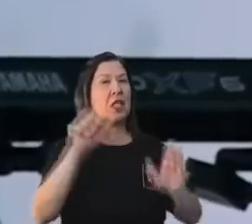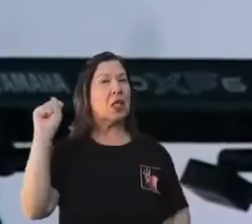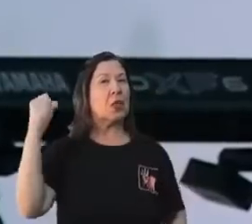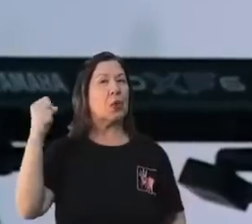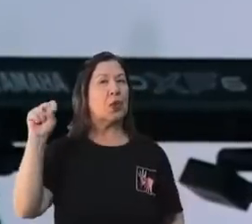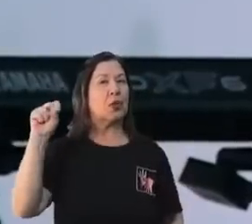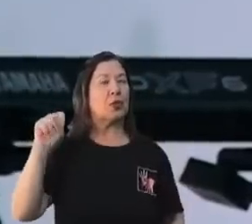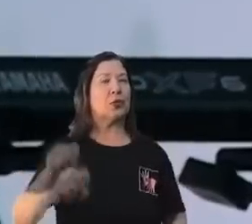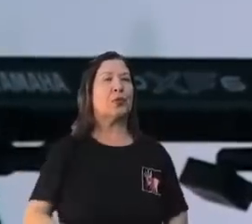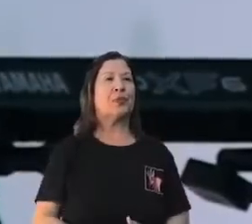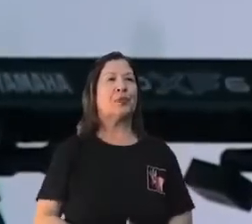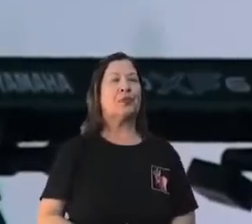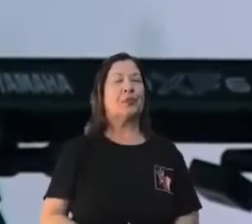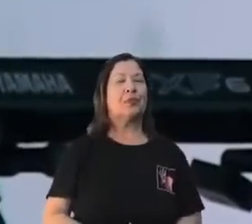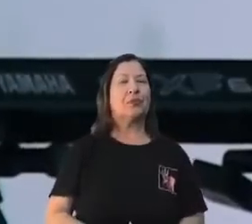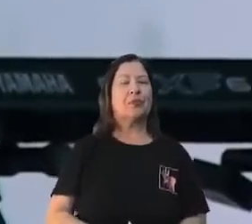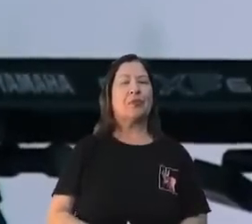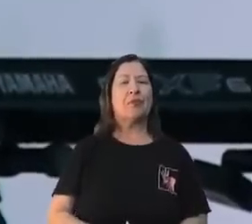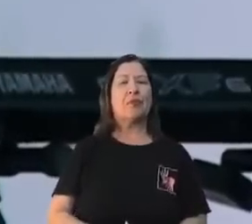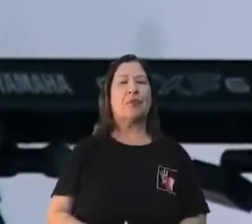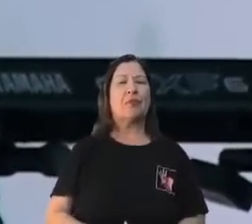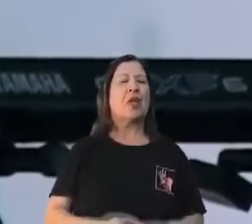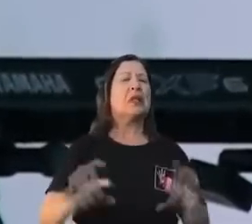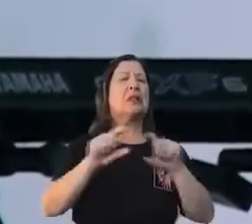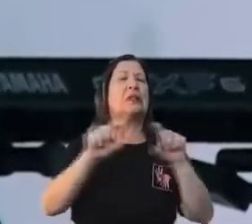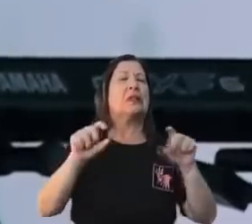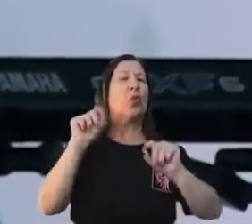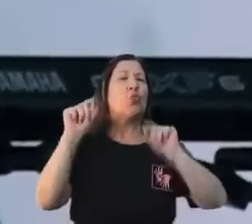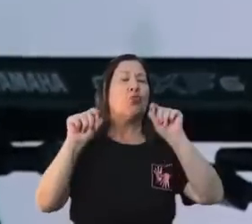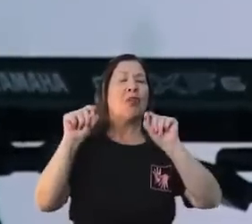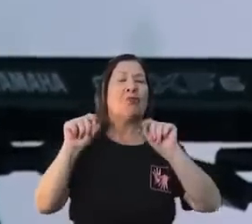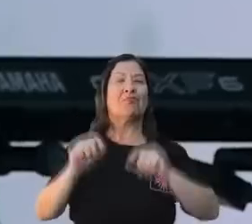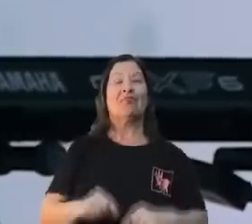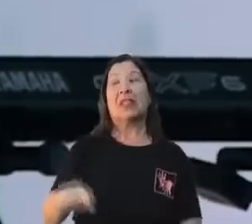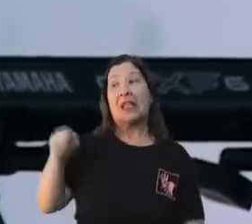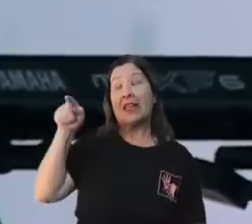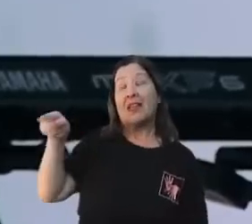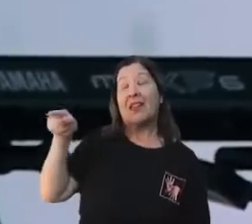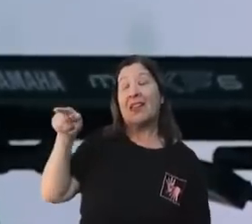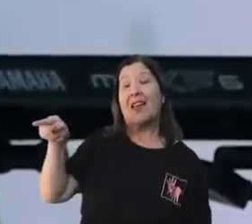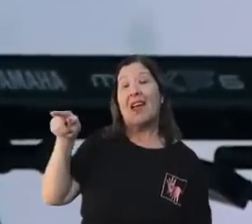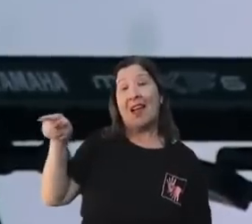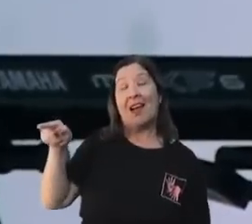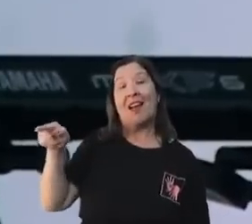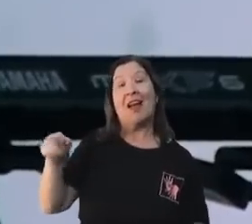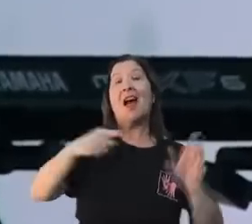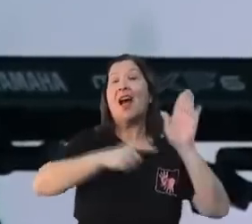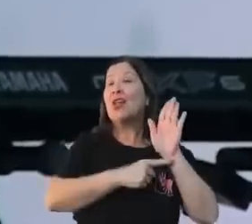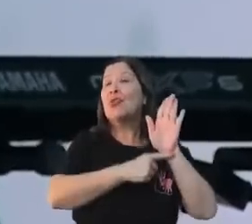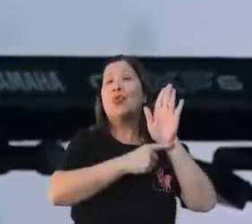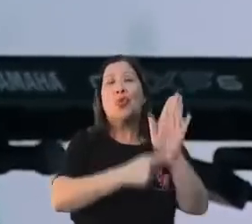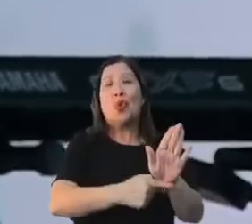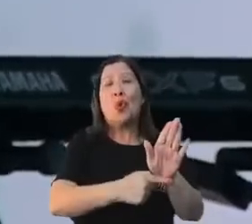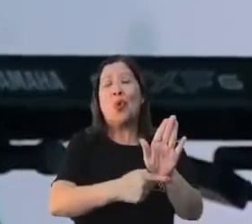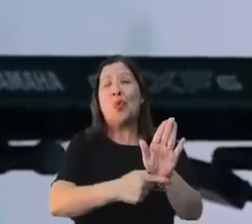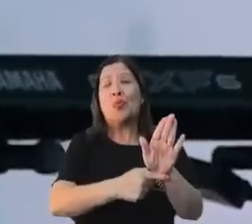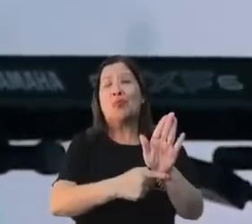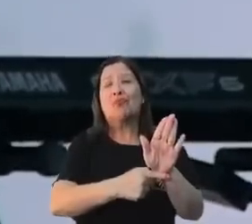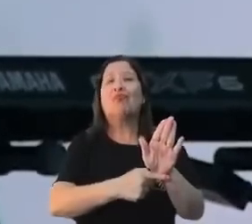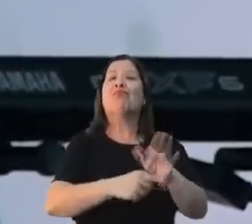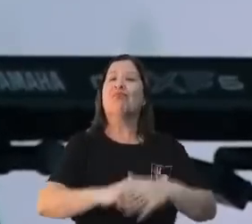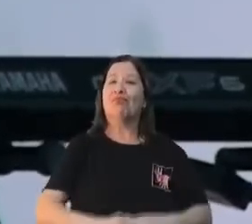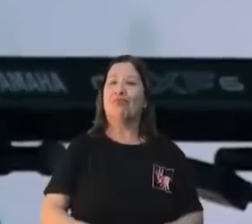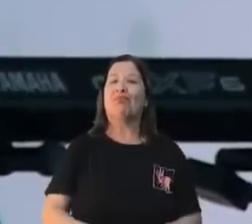assim: ela fez o que pôde. Você pode repetir essa frase comigo?